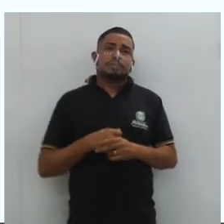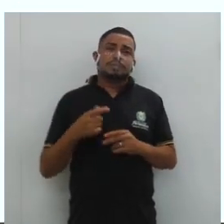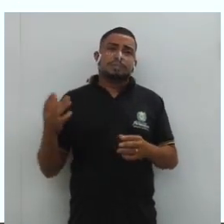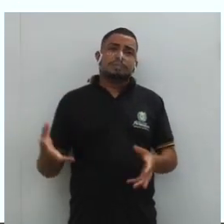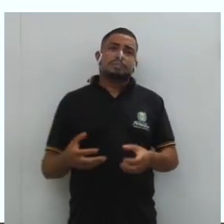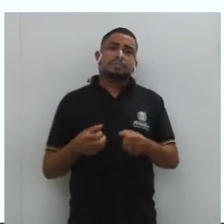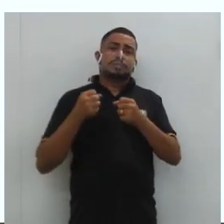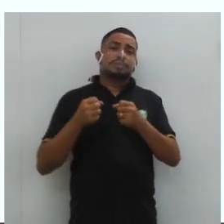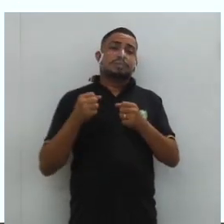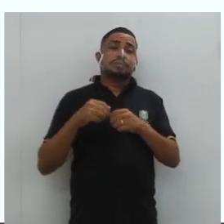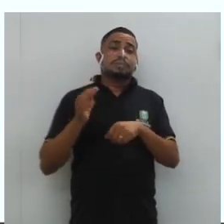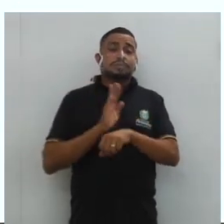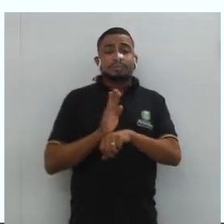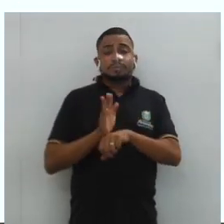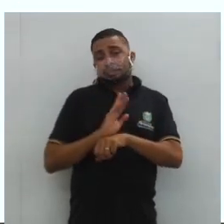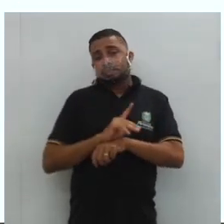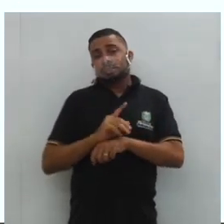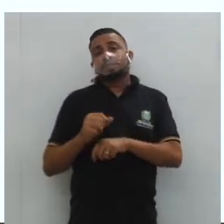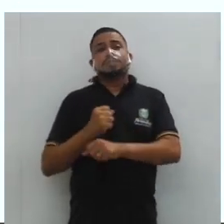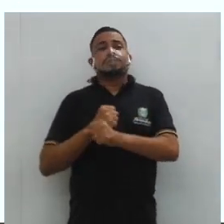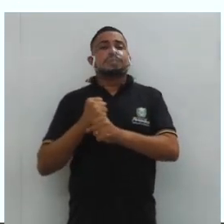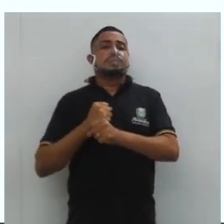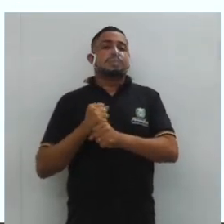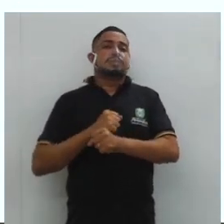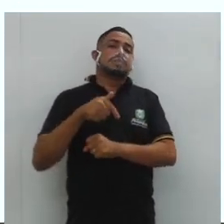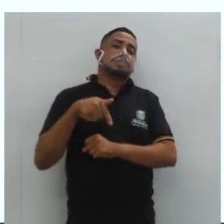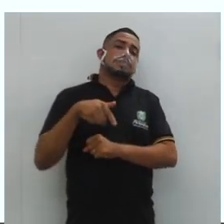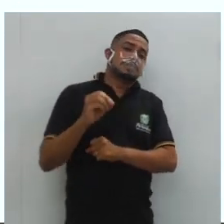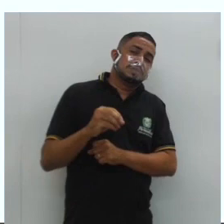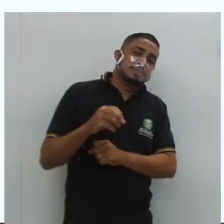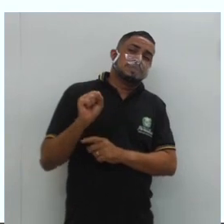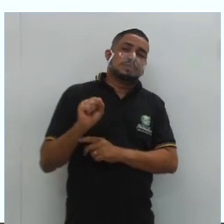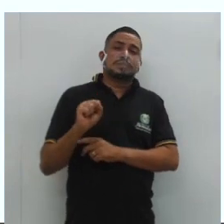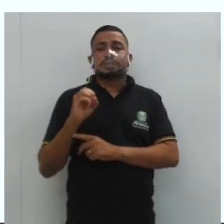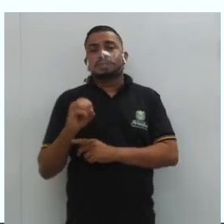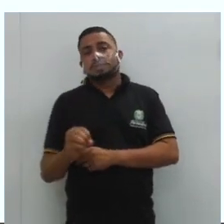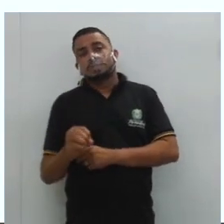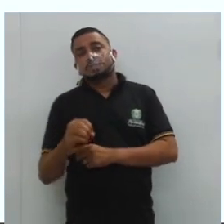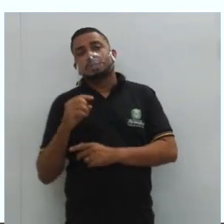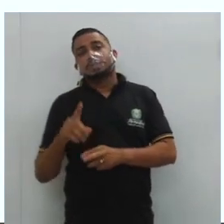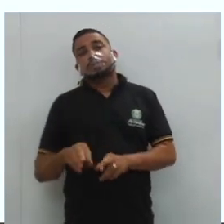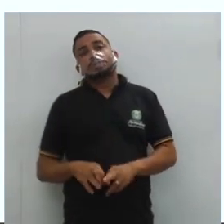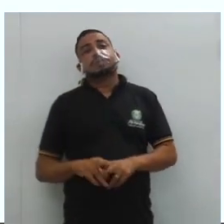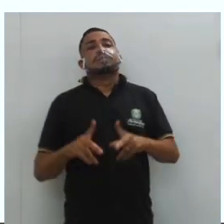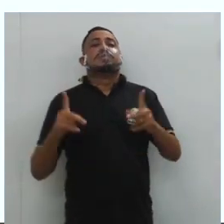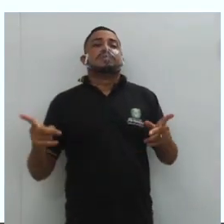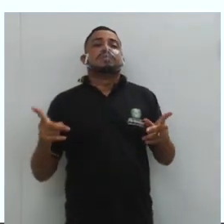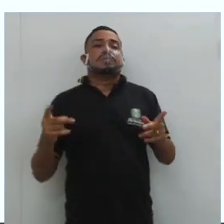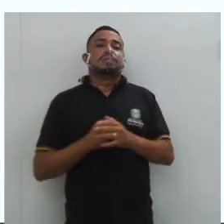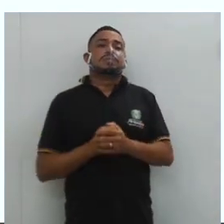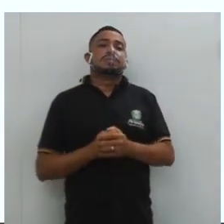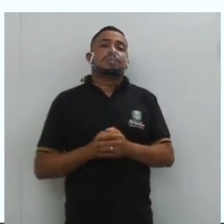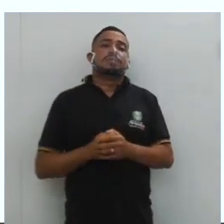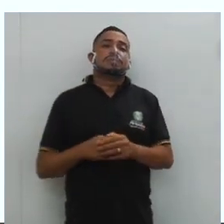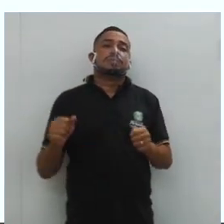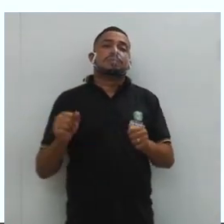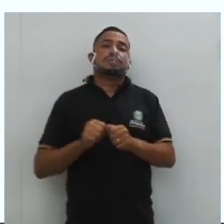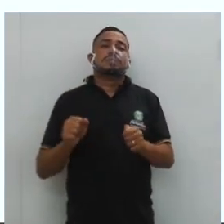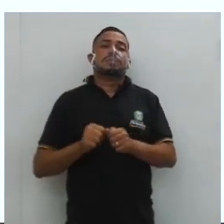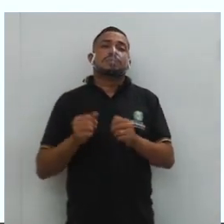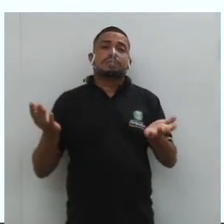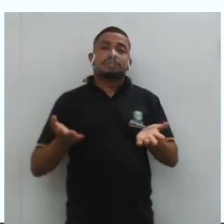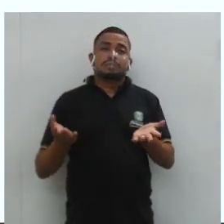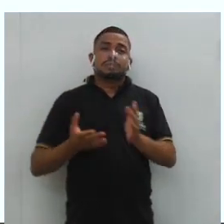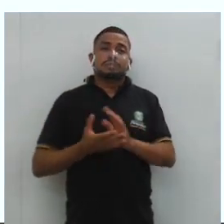vai pegar um filme produzido na década de 70 ou 80, vai ser completamente diferente, né, dos